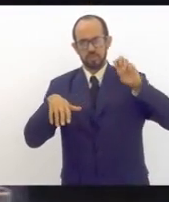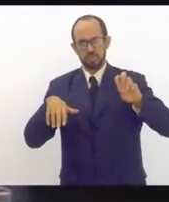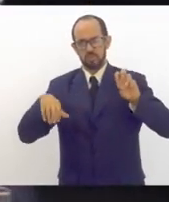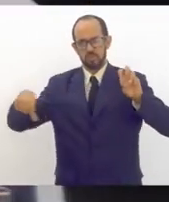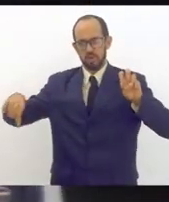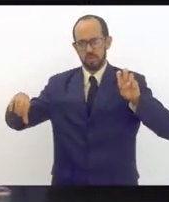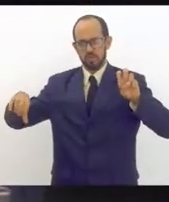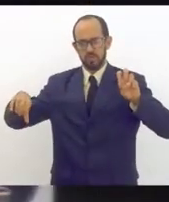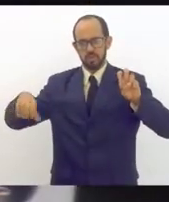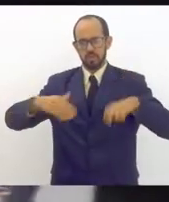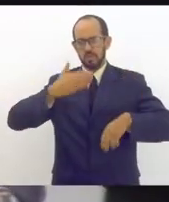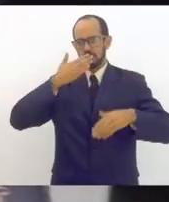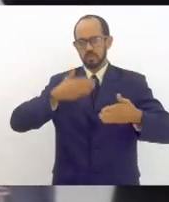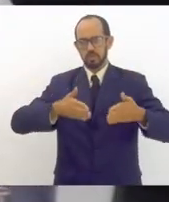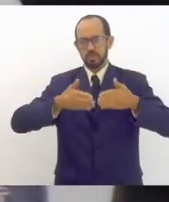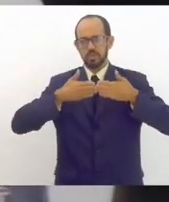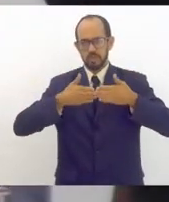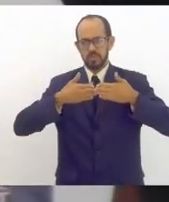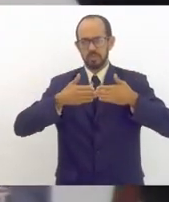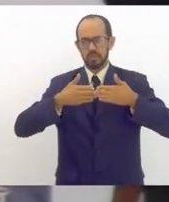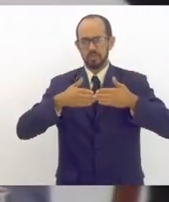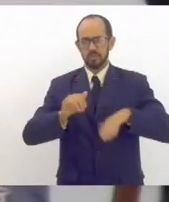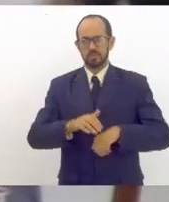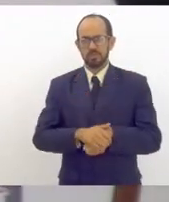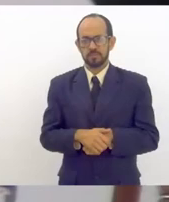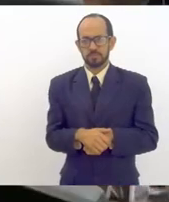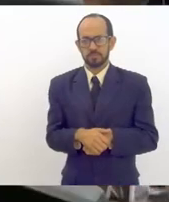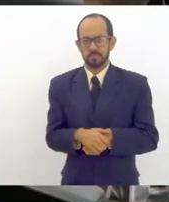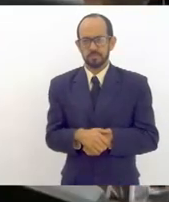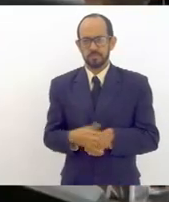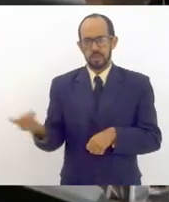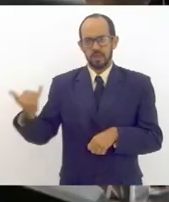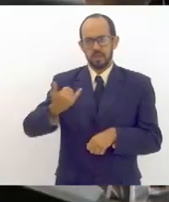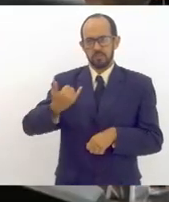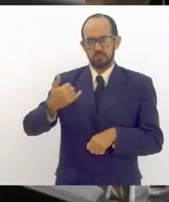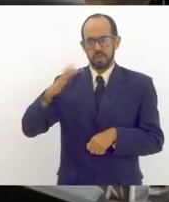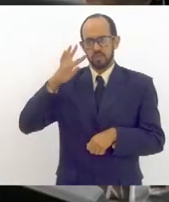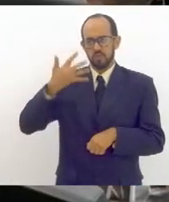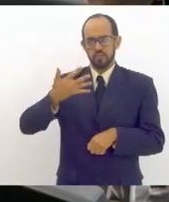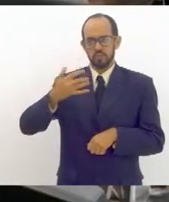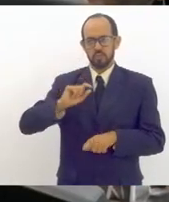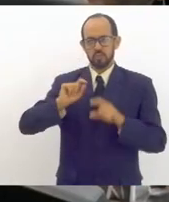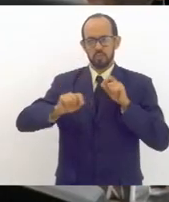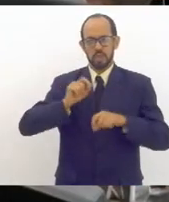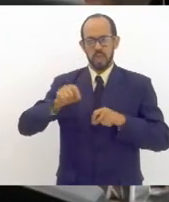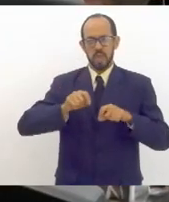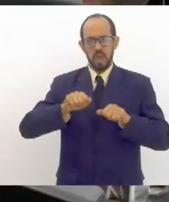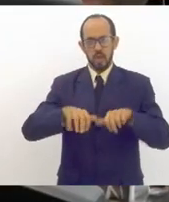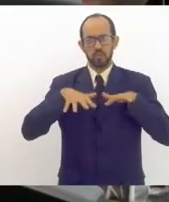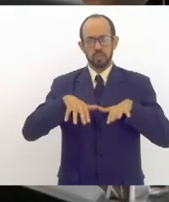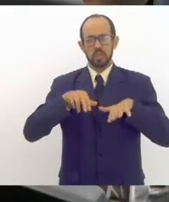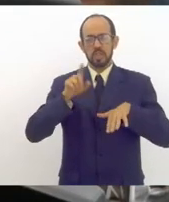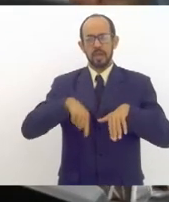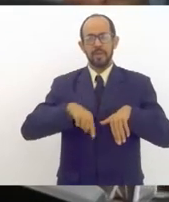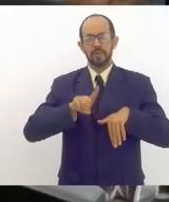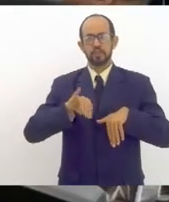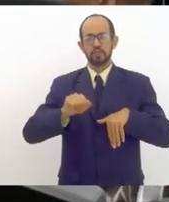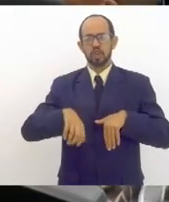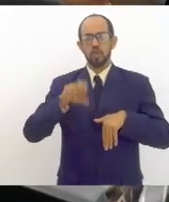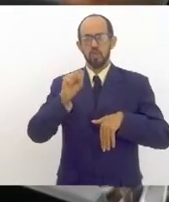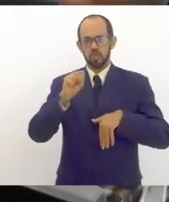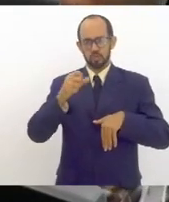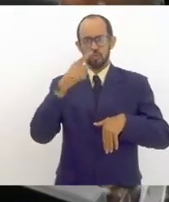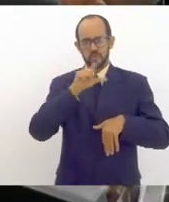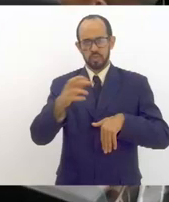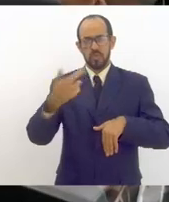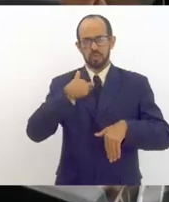eles eu vou pedir licença para você já tá resolvido a audiência vai ser dia 8 já consegui a